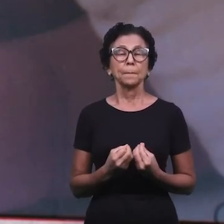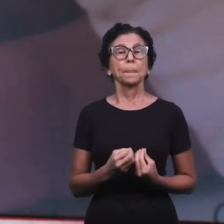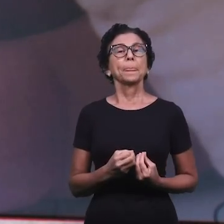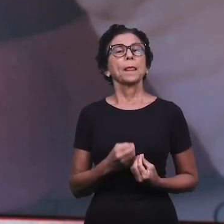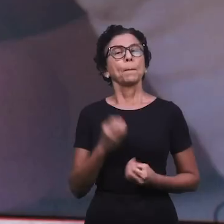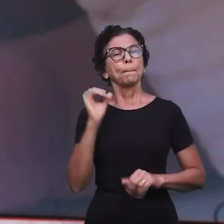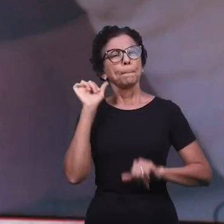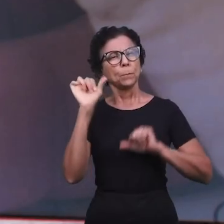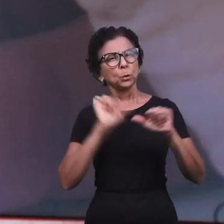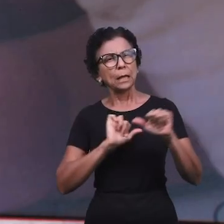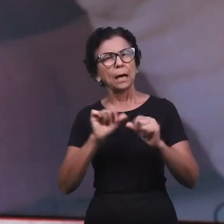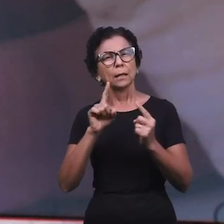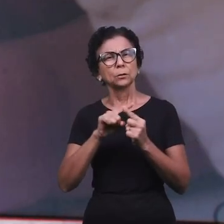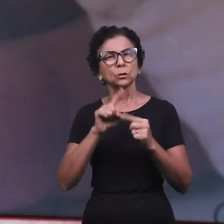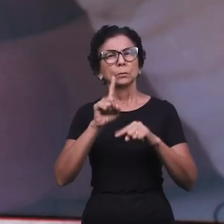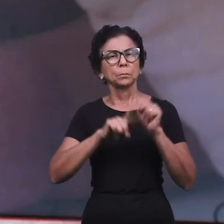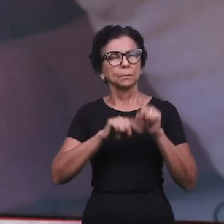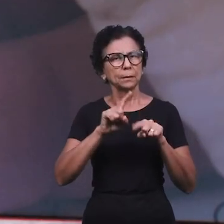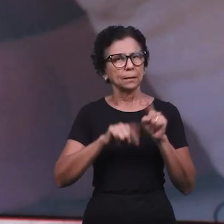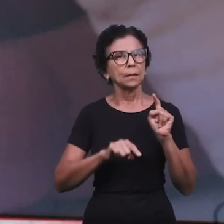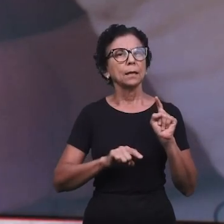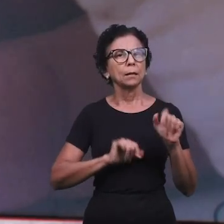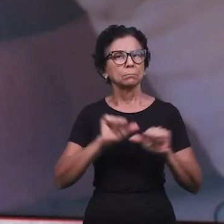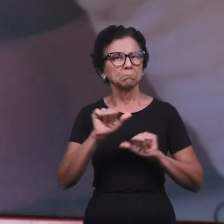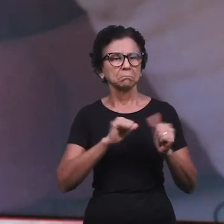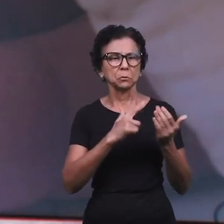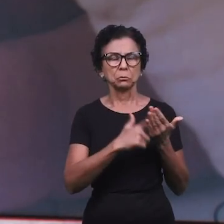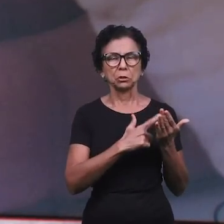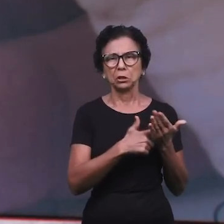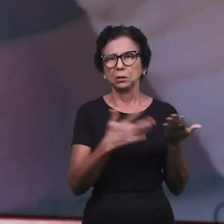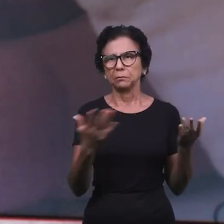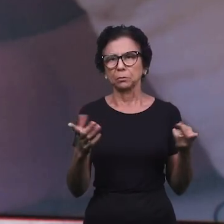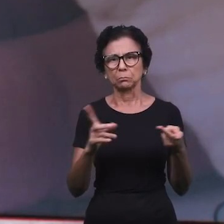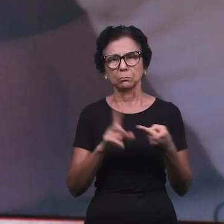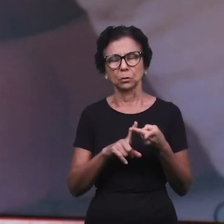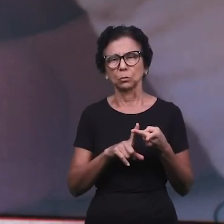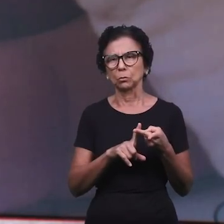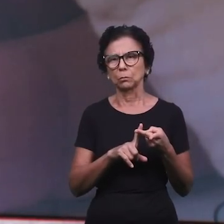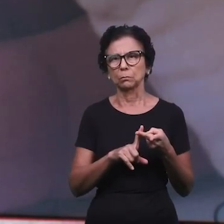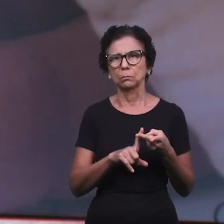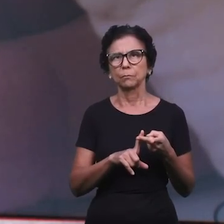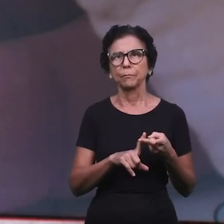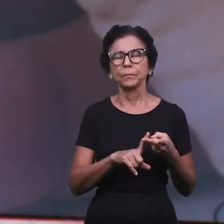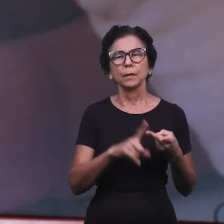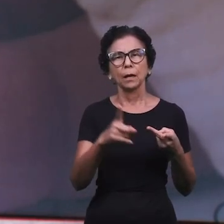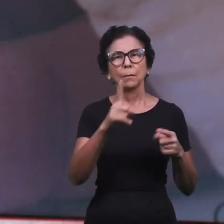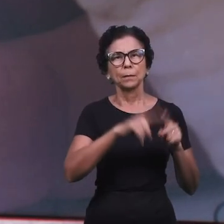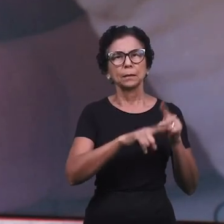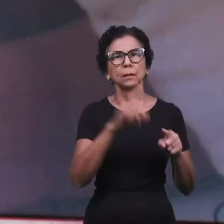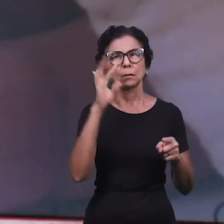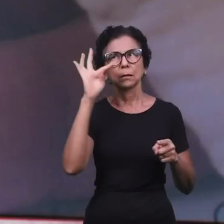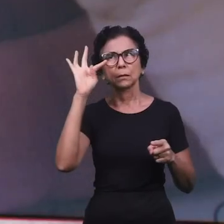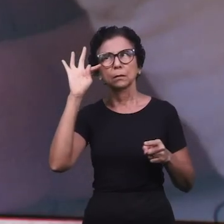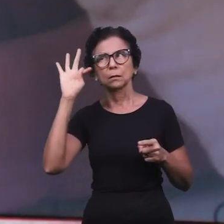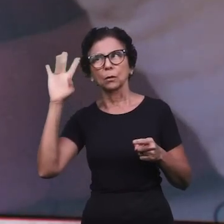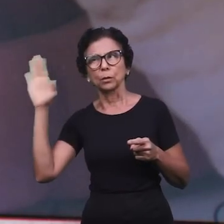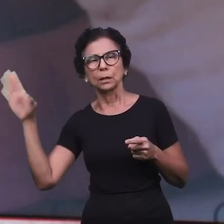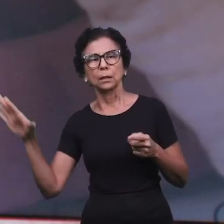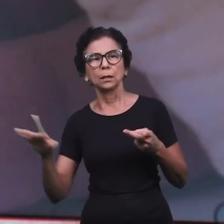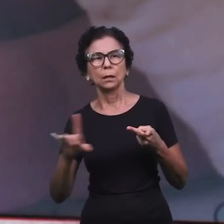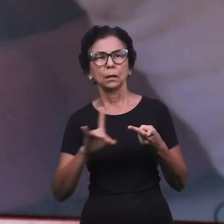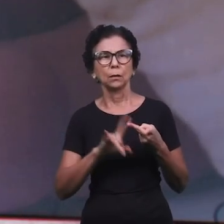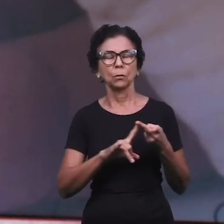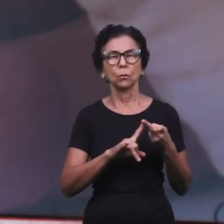interessante diversificar alguns tipos de materiais. Algum para teoria, outro para questões.